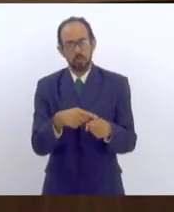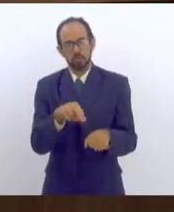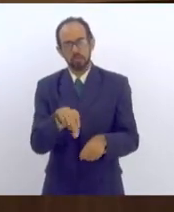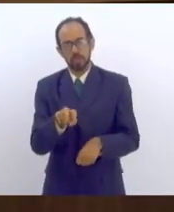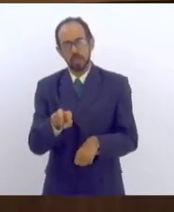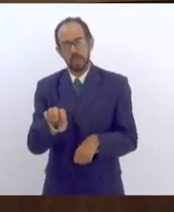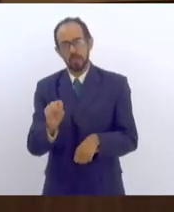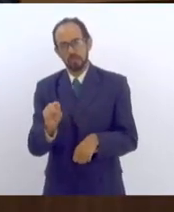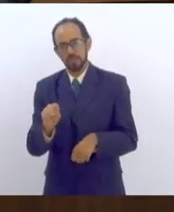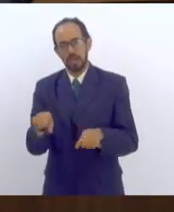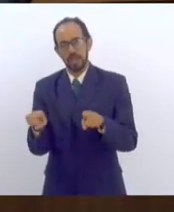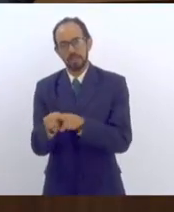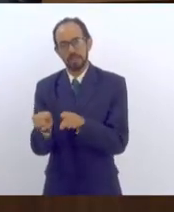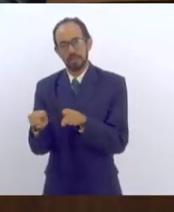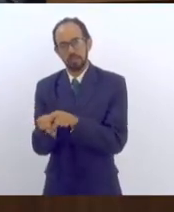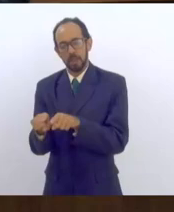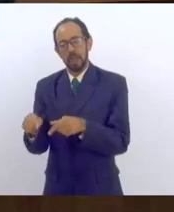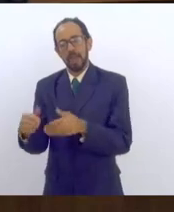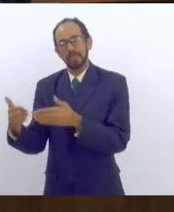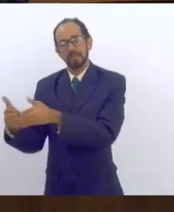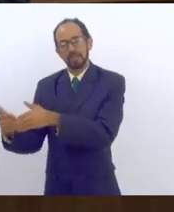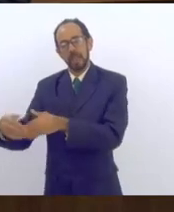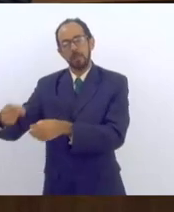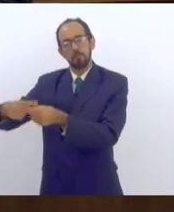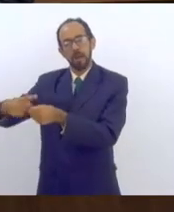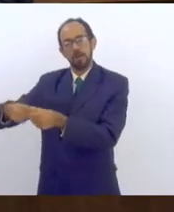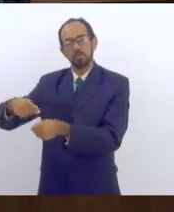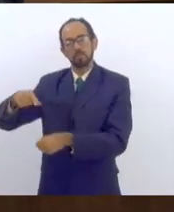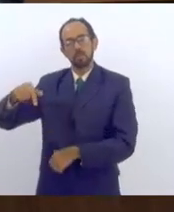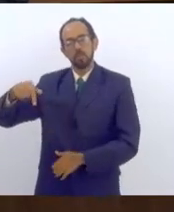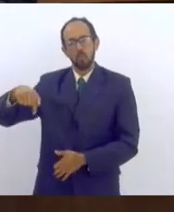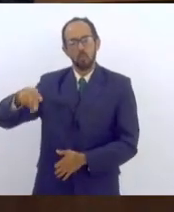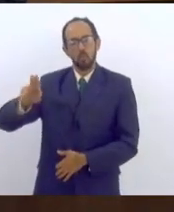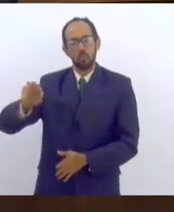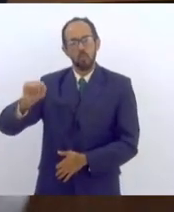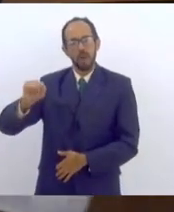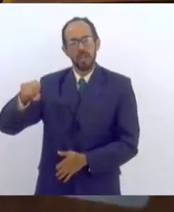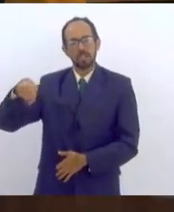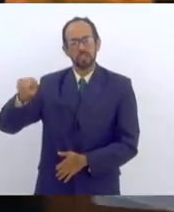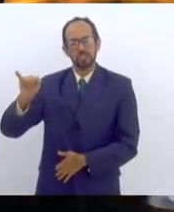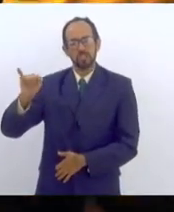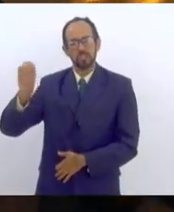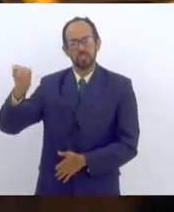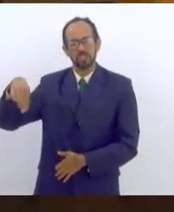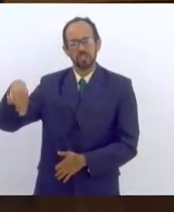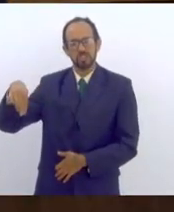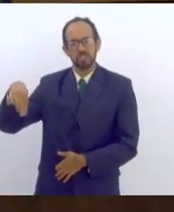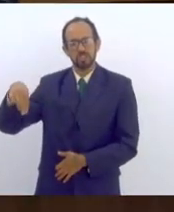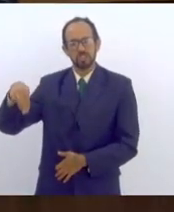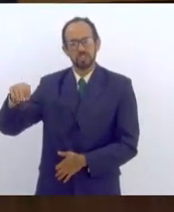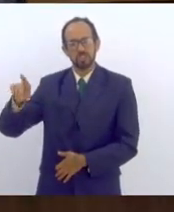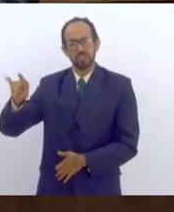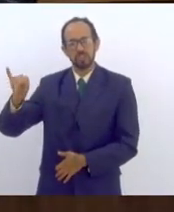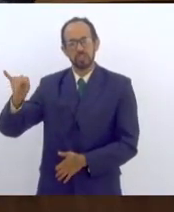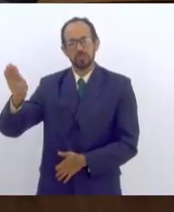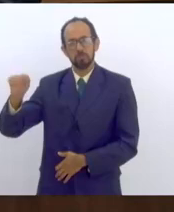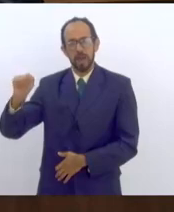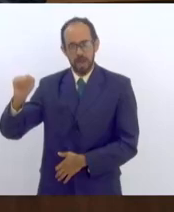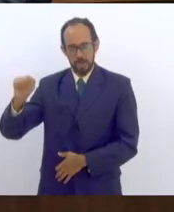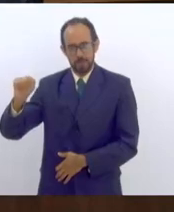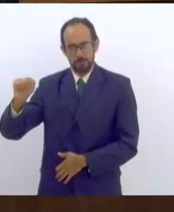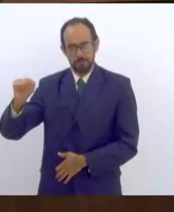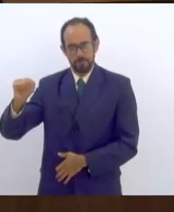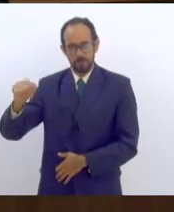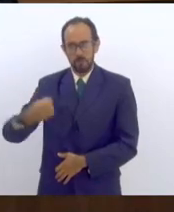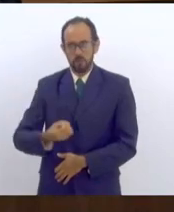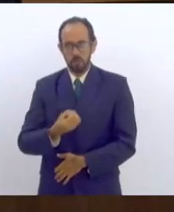de Guaxindiba. Então, a senhora foi muito feliz na elaboração, na apresentação desse projeto, e veio em boa hora.